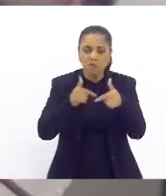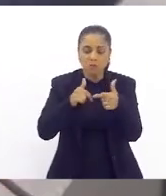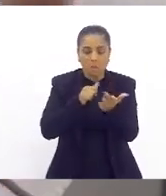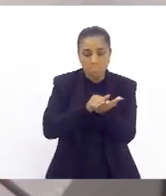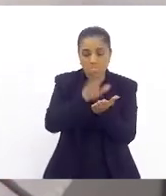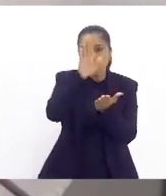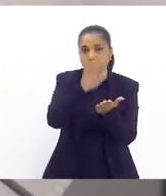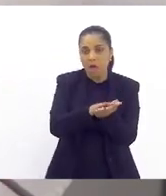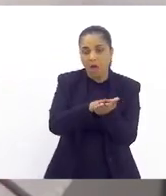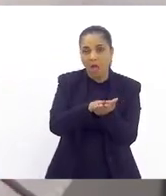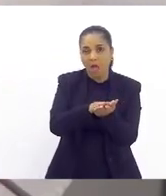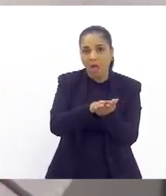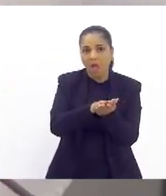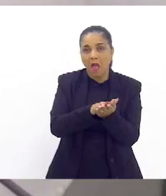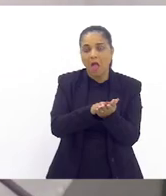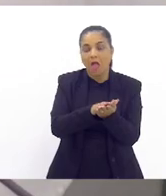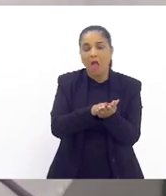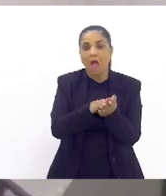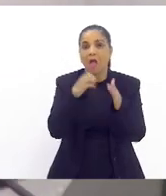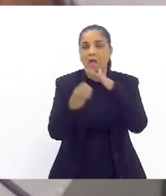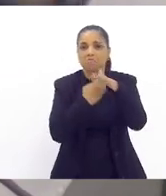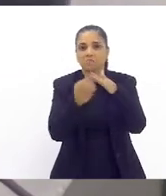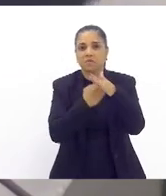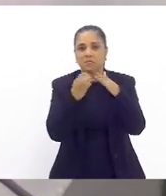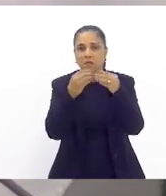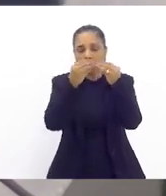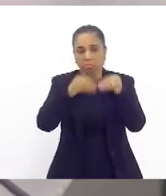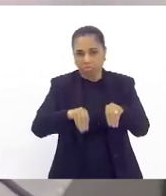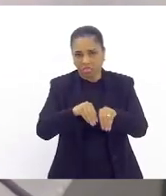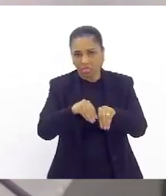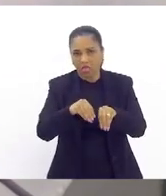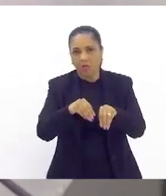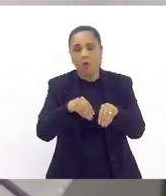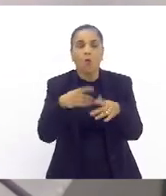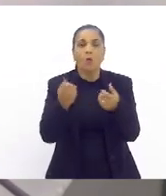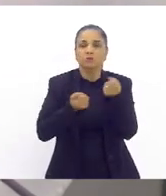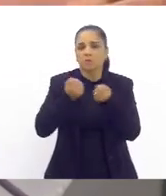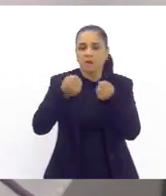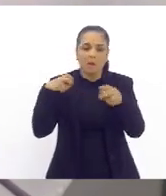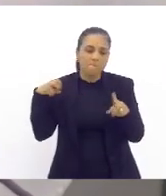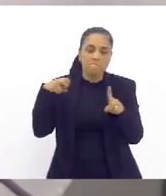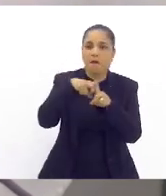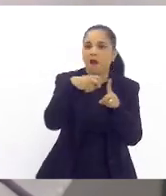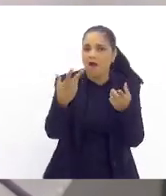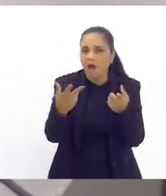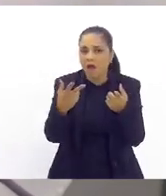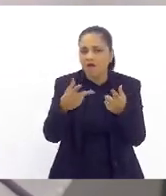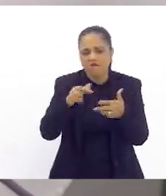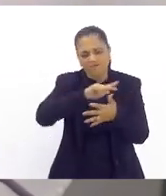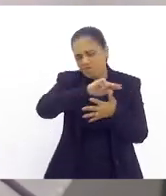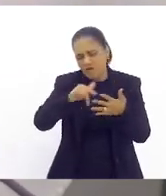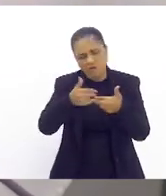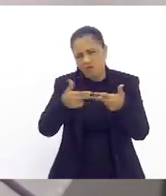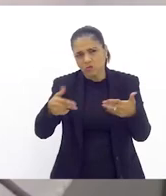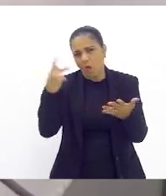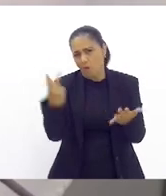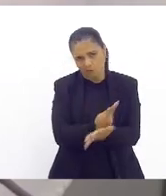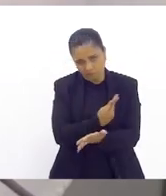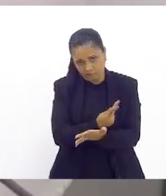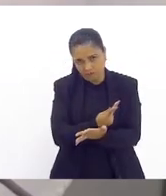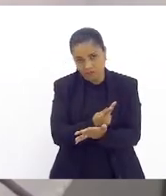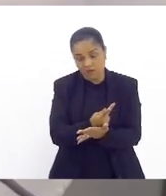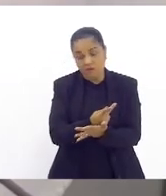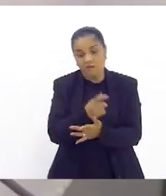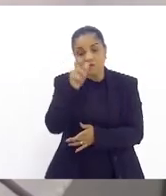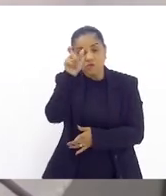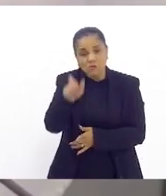a empresa faliu ou trabalhava num de carro bateu de carro teve ou se acidentou uma série de coisas acontecem que